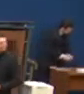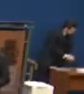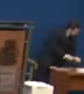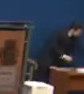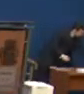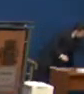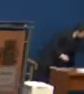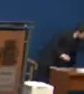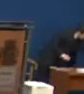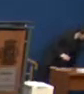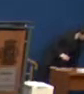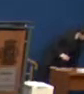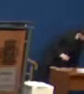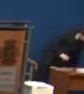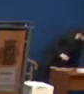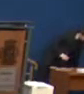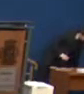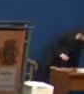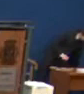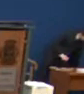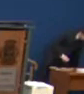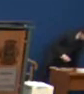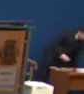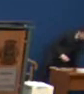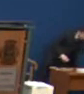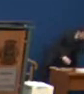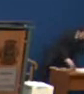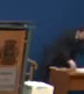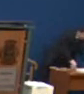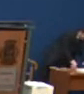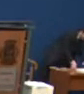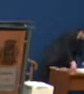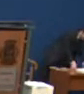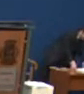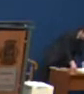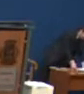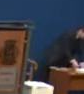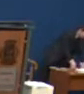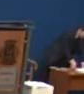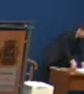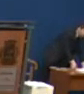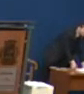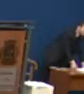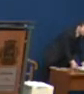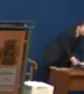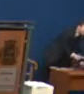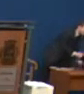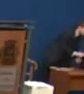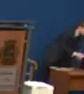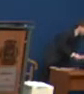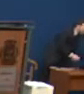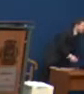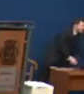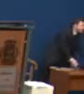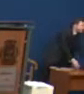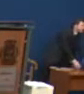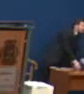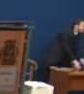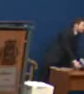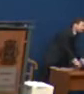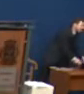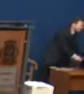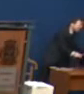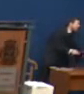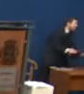Lembrando que, neste instante, o presidente da Câmara, Rafa Zimbaldi, suspende a 34ª reunião ordinária